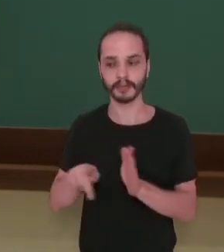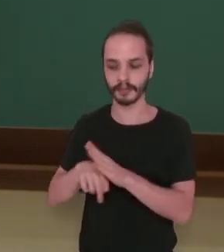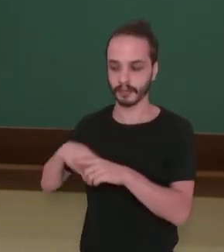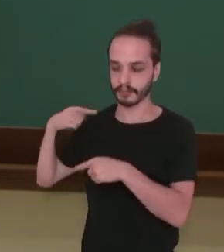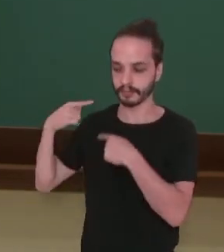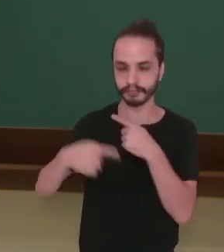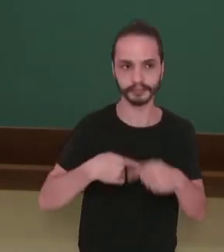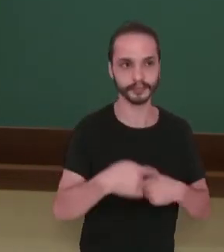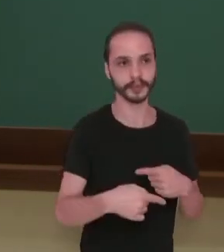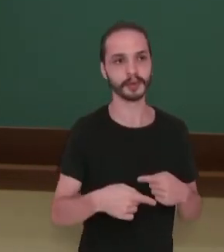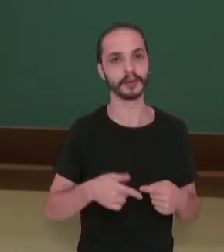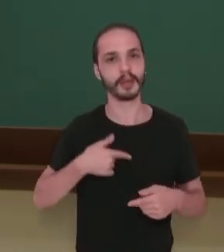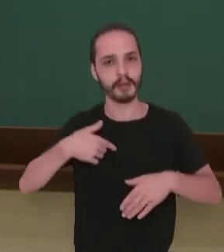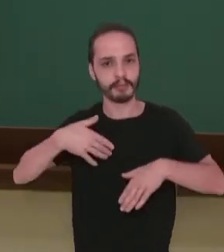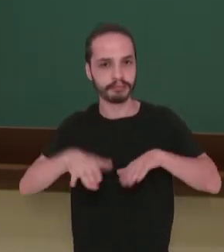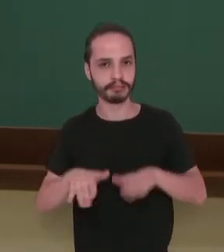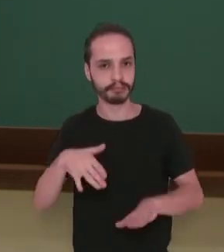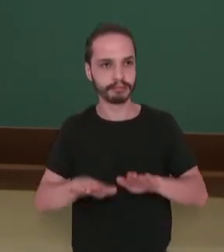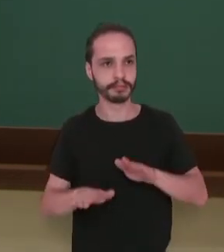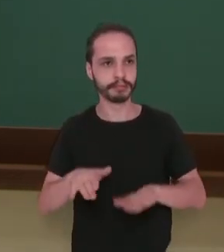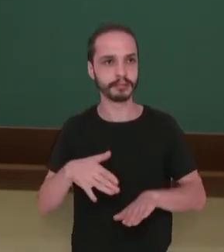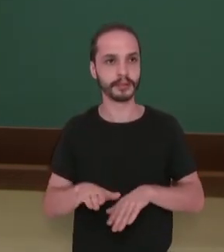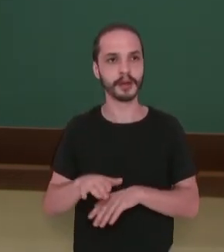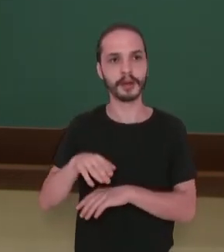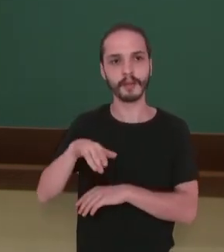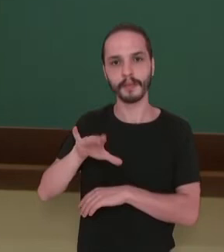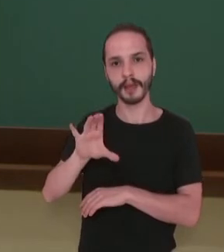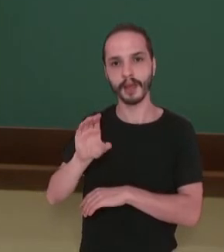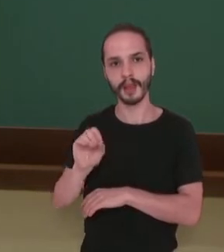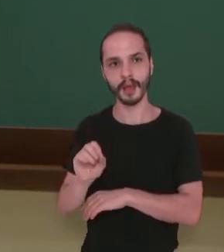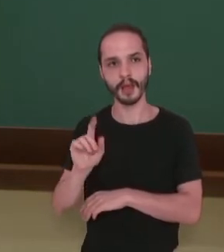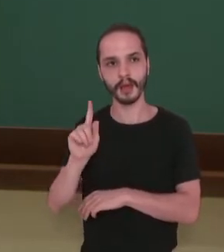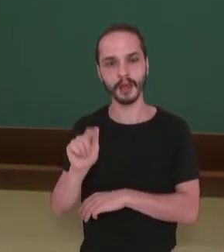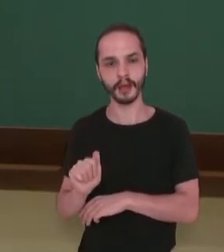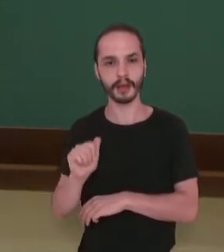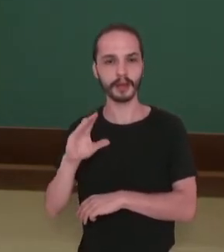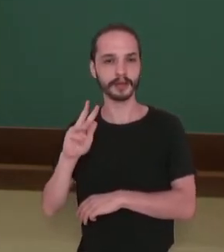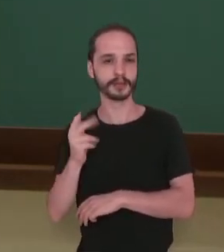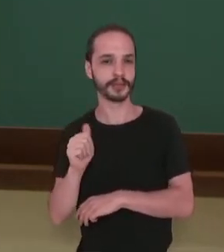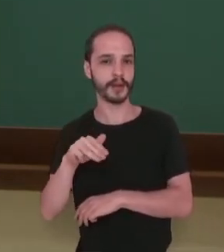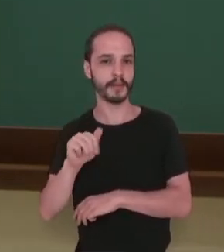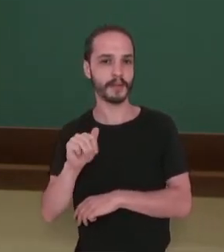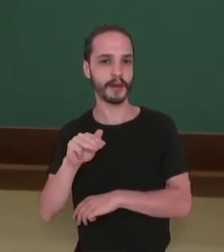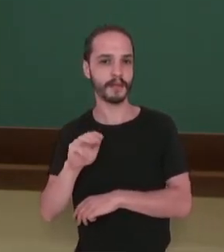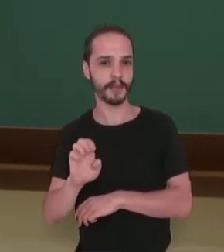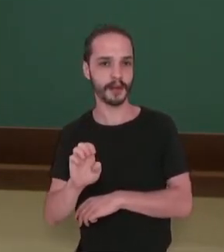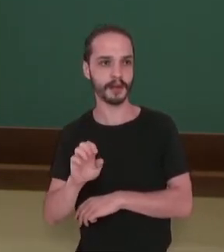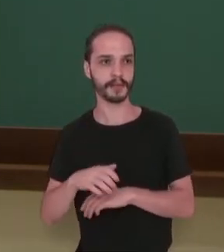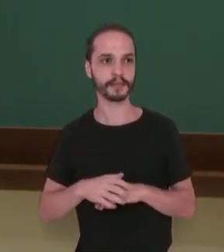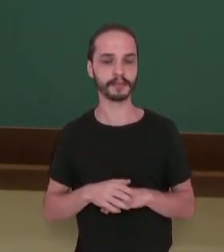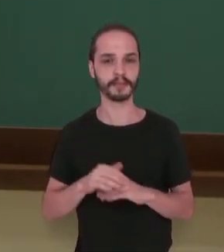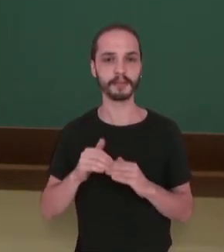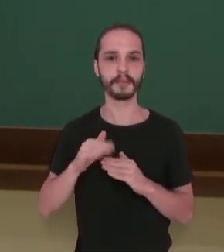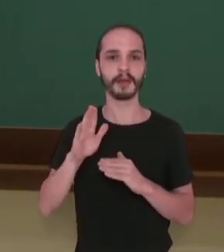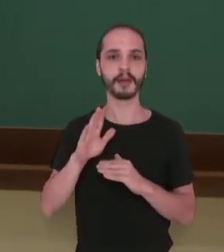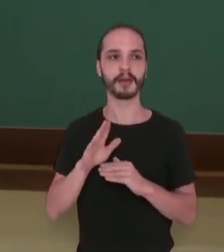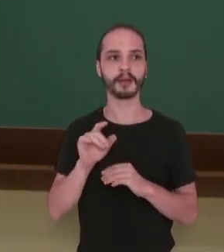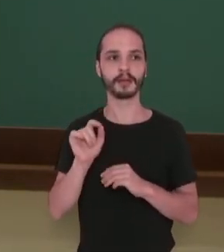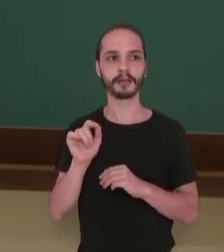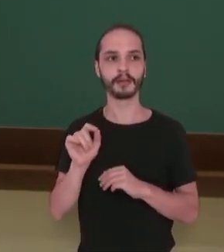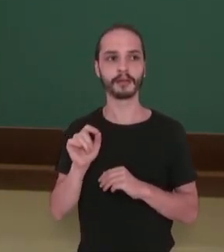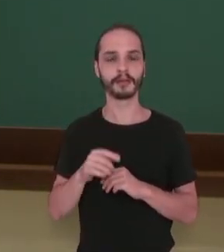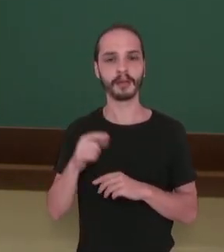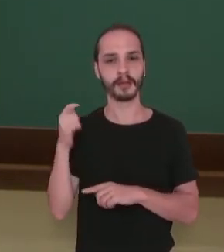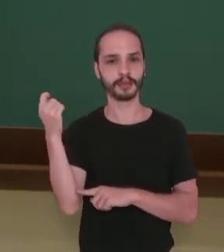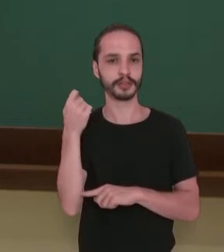Paraná, né? Predomina o fandango, a milonga e o chamamé, que daí já é lá, mais voltado lá no Rio